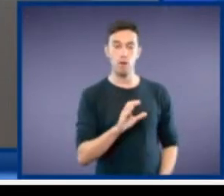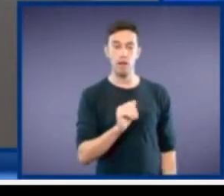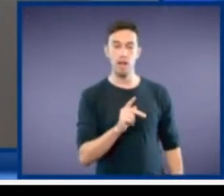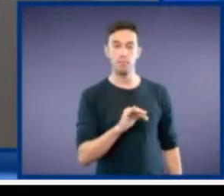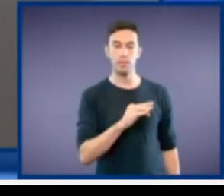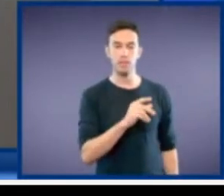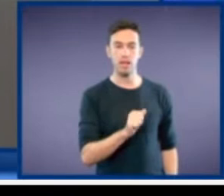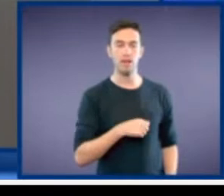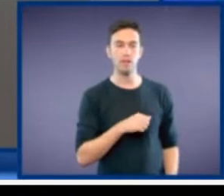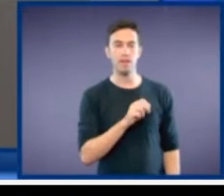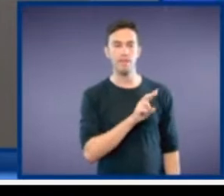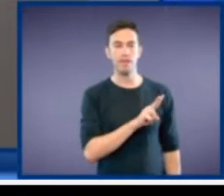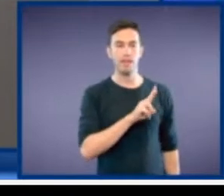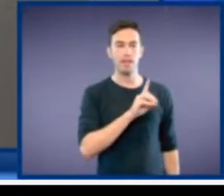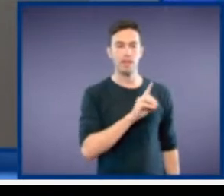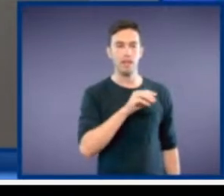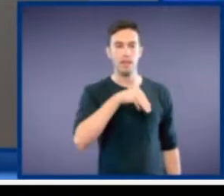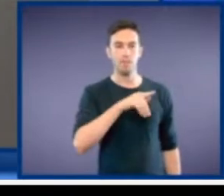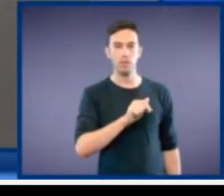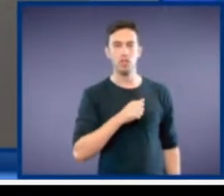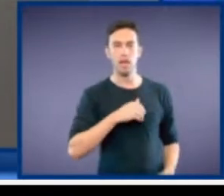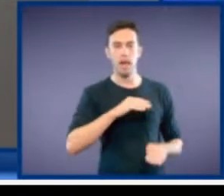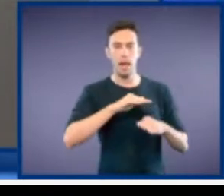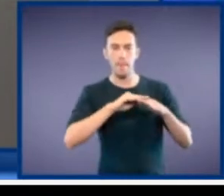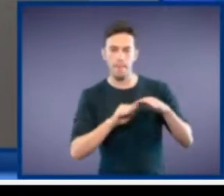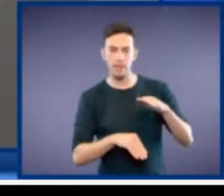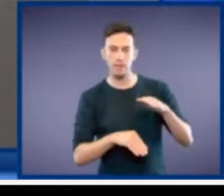VDMG inferiores a